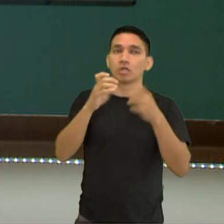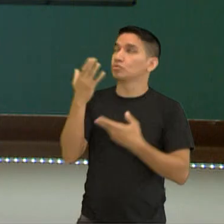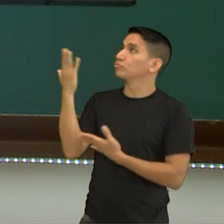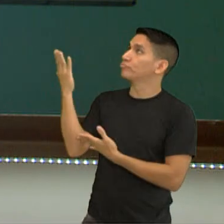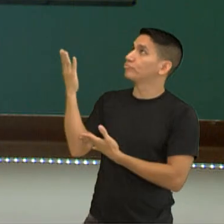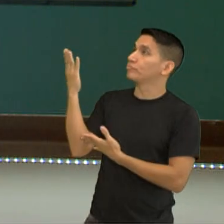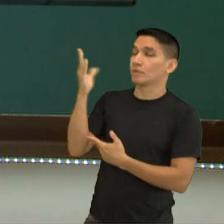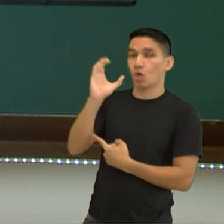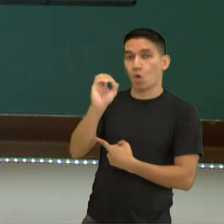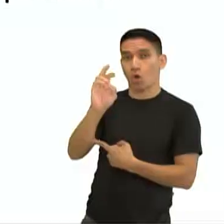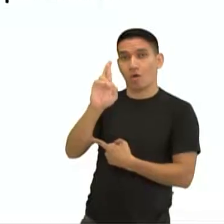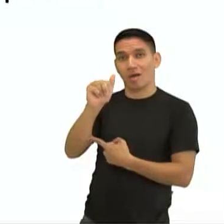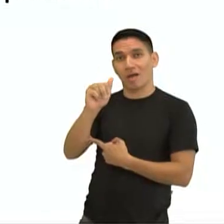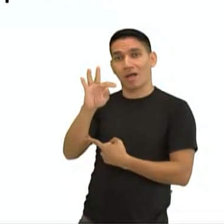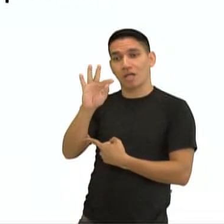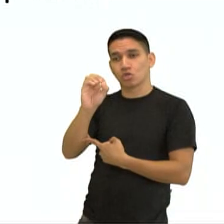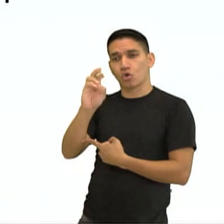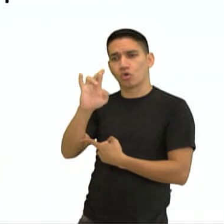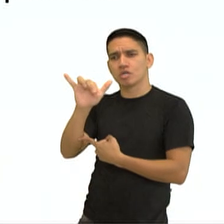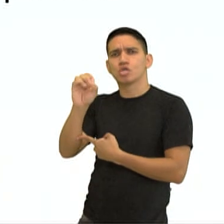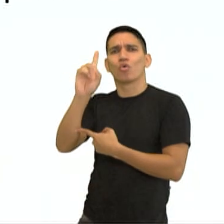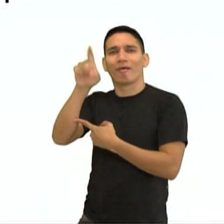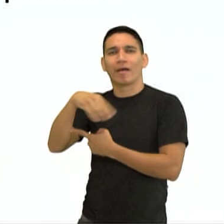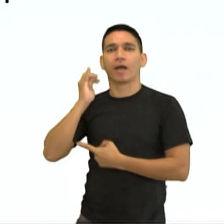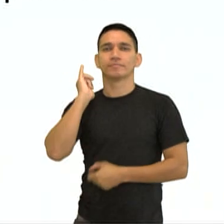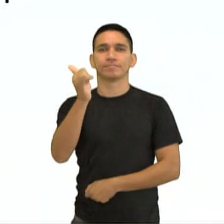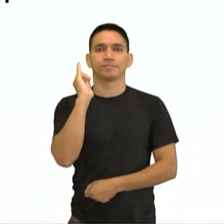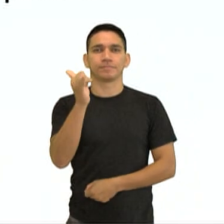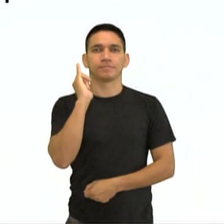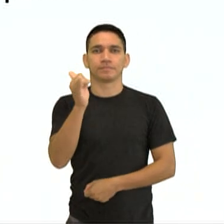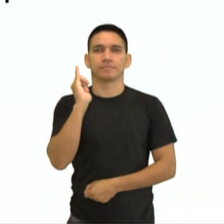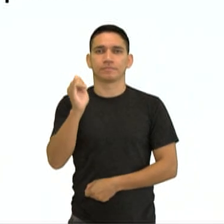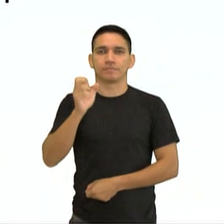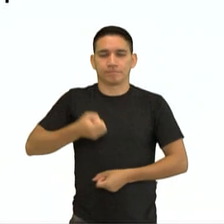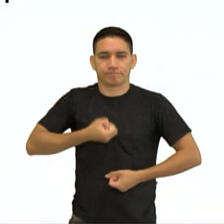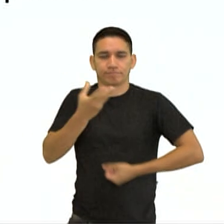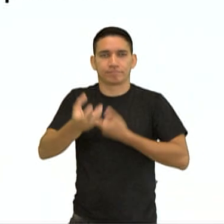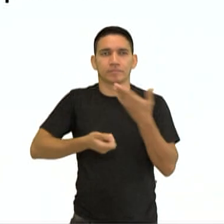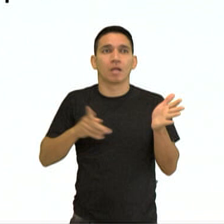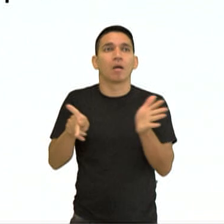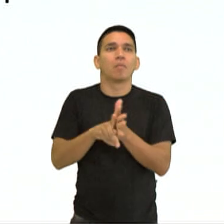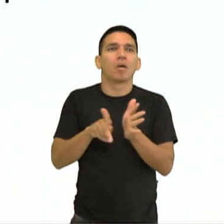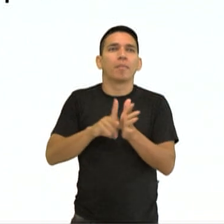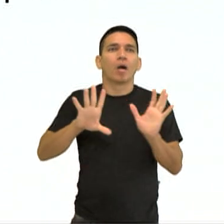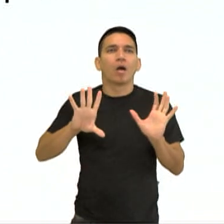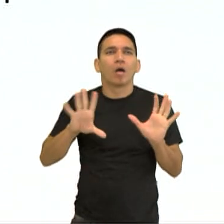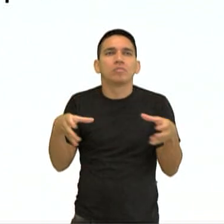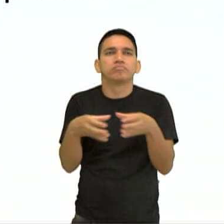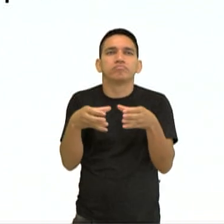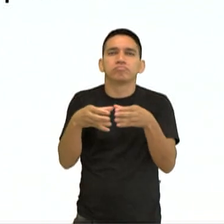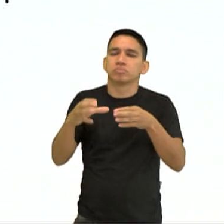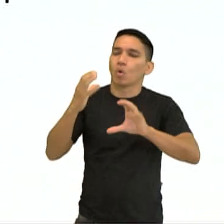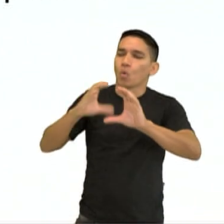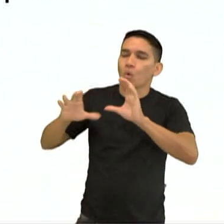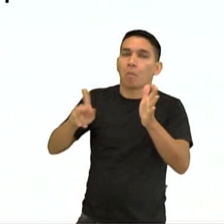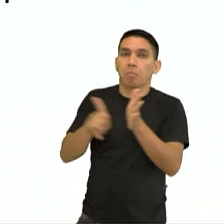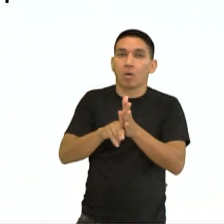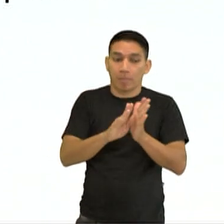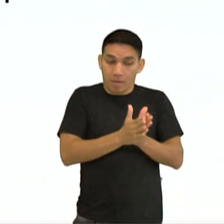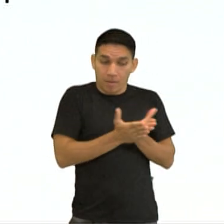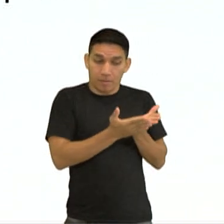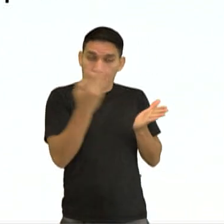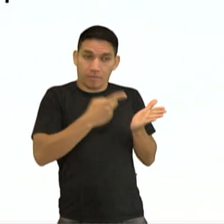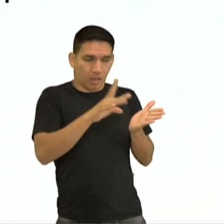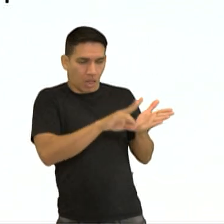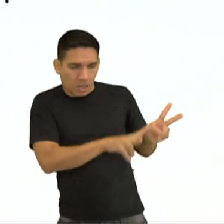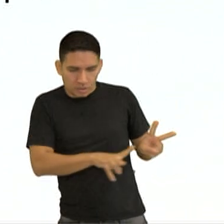da ópera, compondo-se por recitativos, árias e coros, baseava-se em histórias tiradas da Bíblia. Então